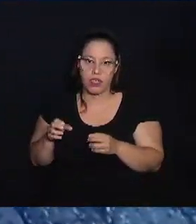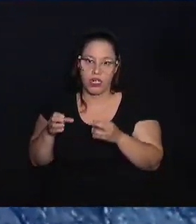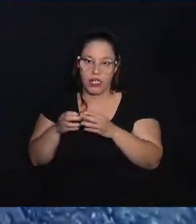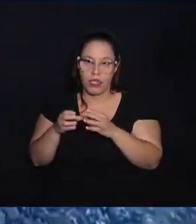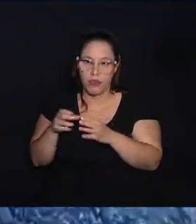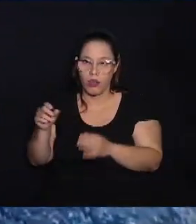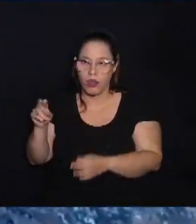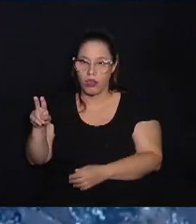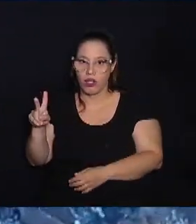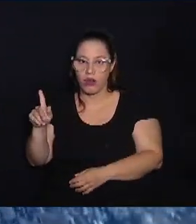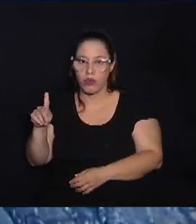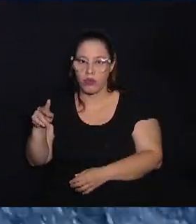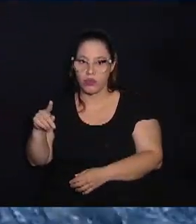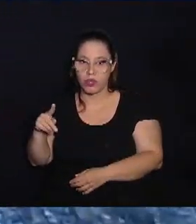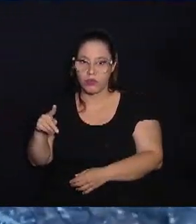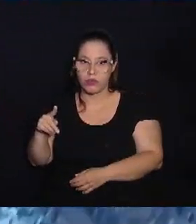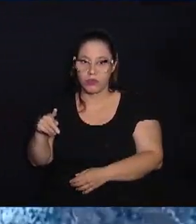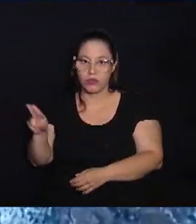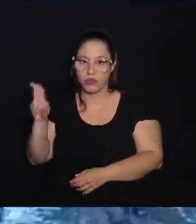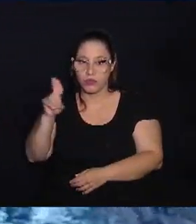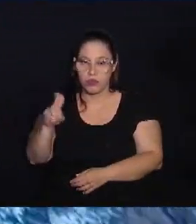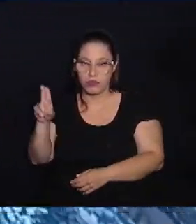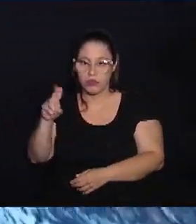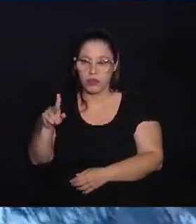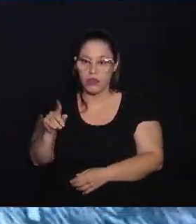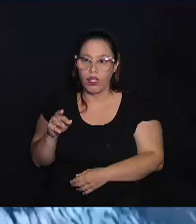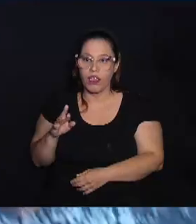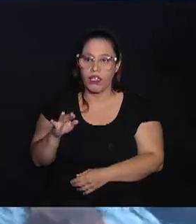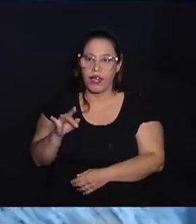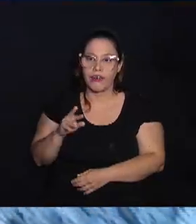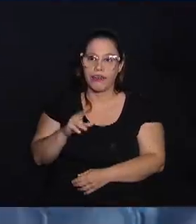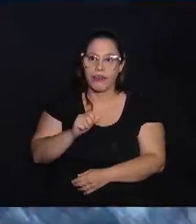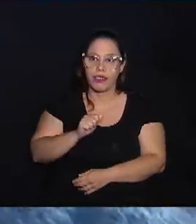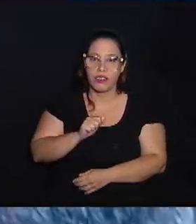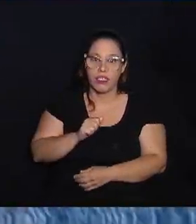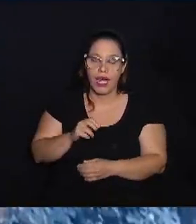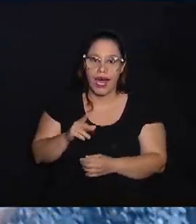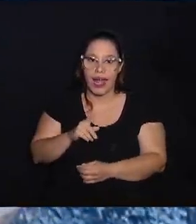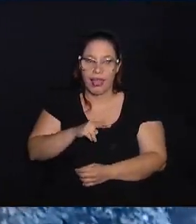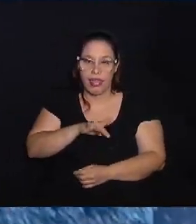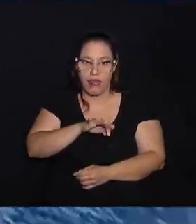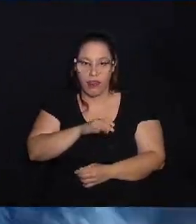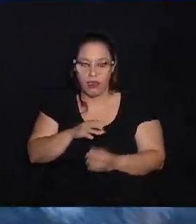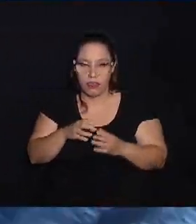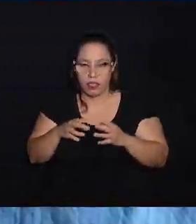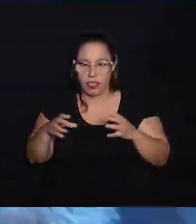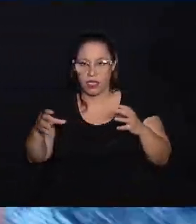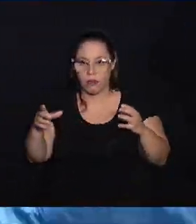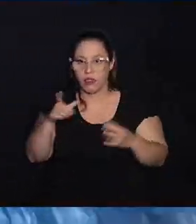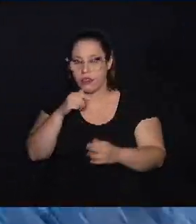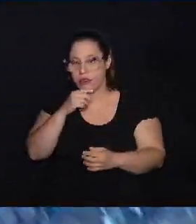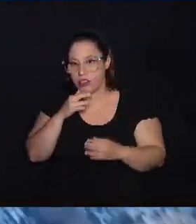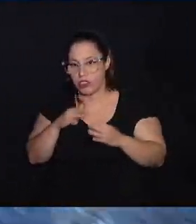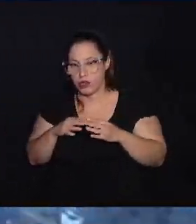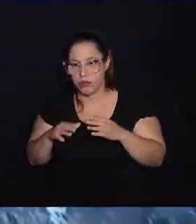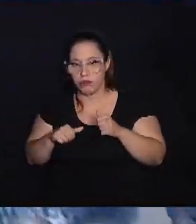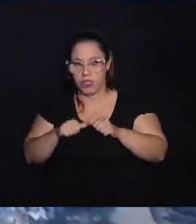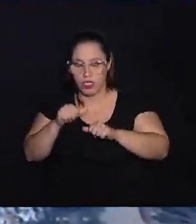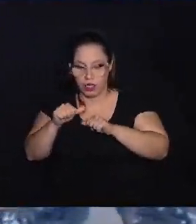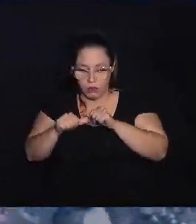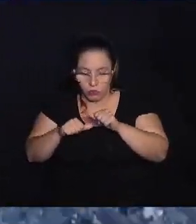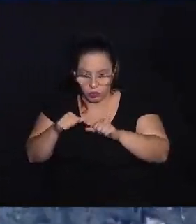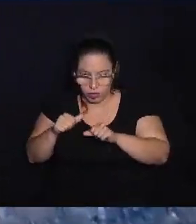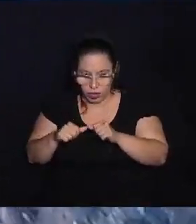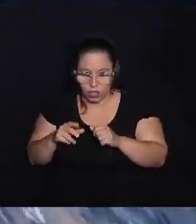de estalagmites de uma caverna e anéis de crescimento de árvores para reconstruir o clima da região nos